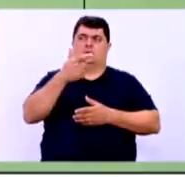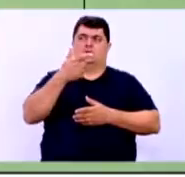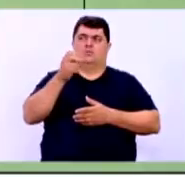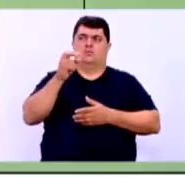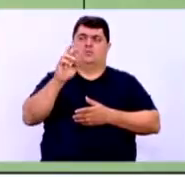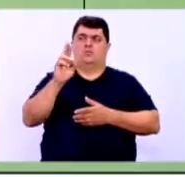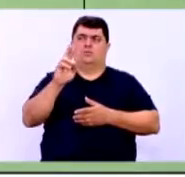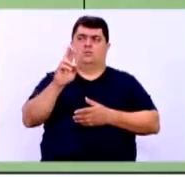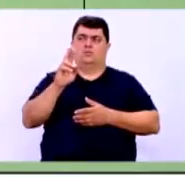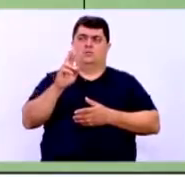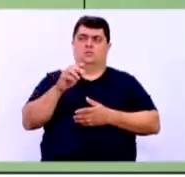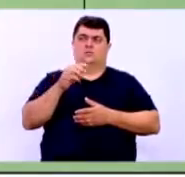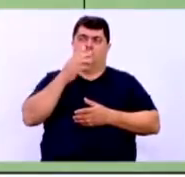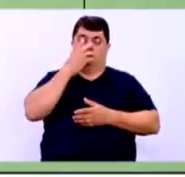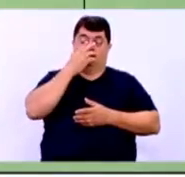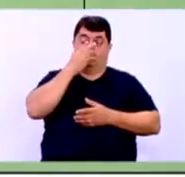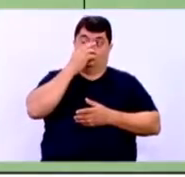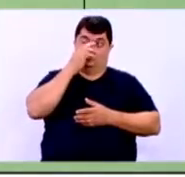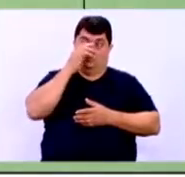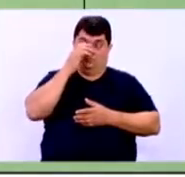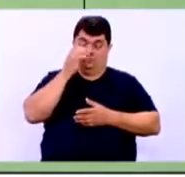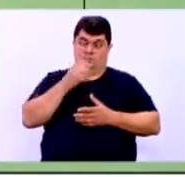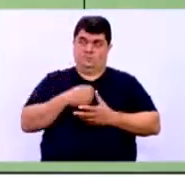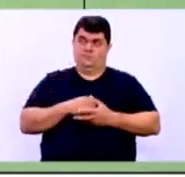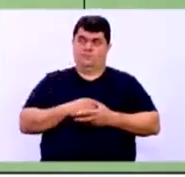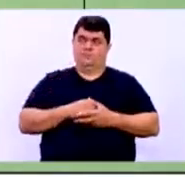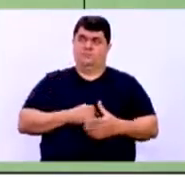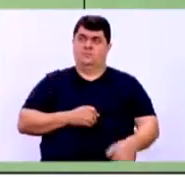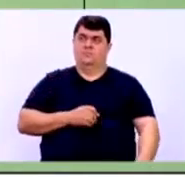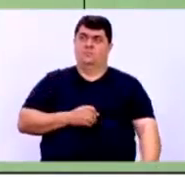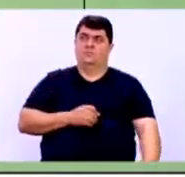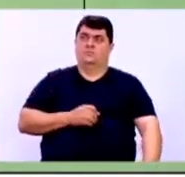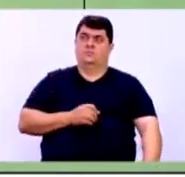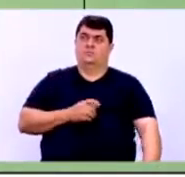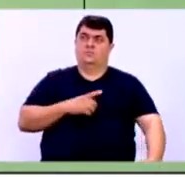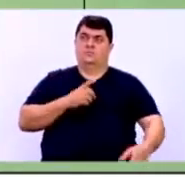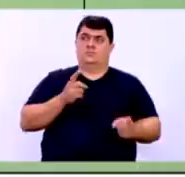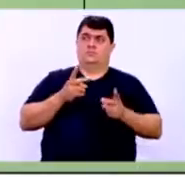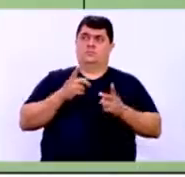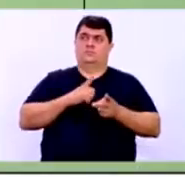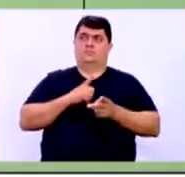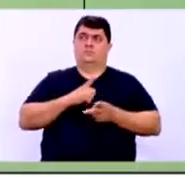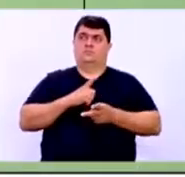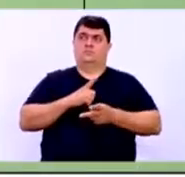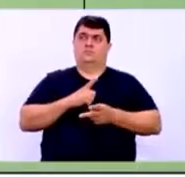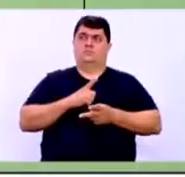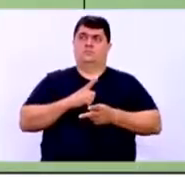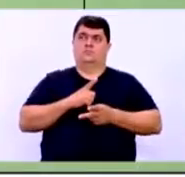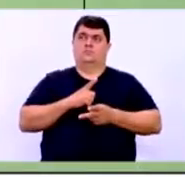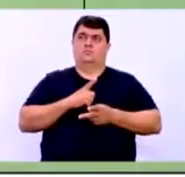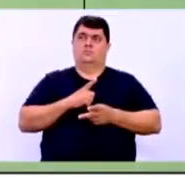R$25. 10, 25, 250. Houve saída? Não.